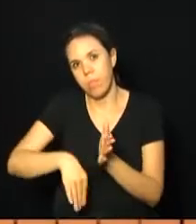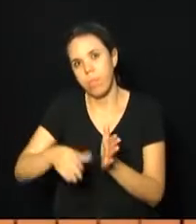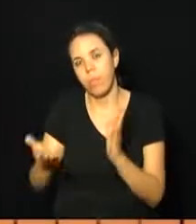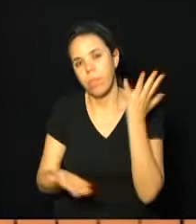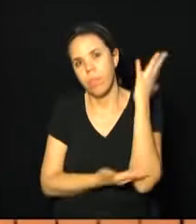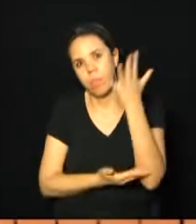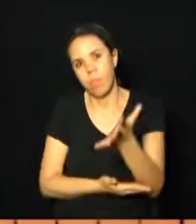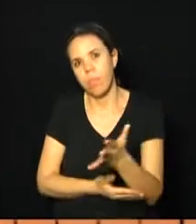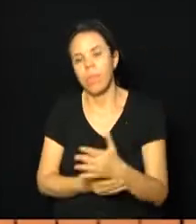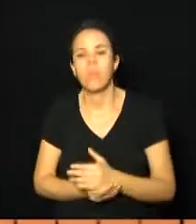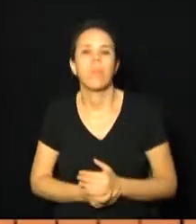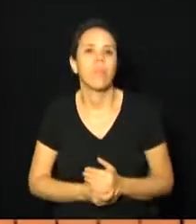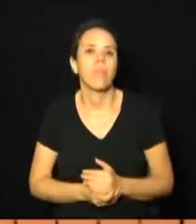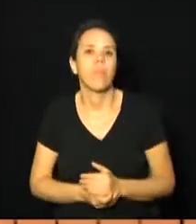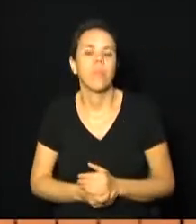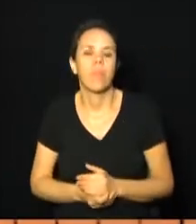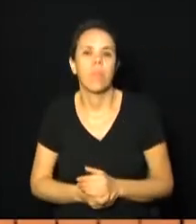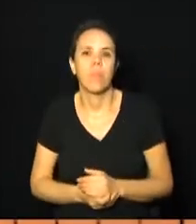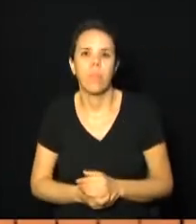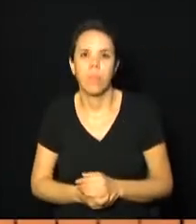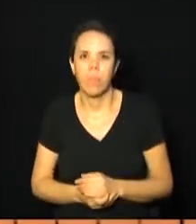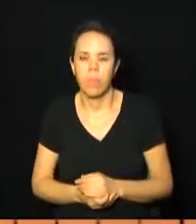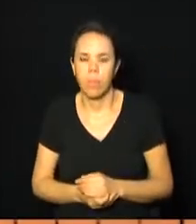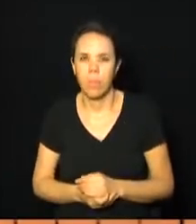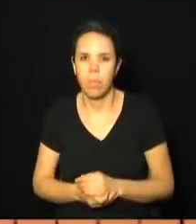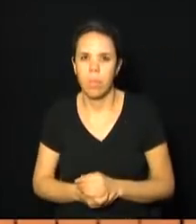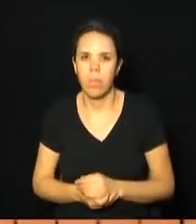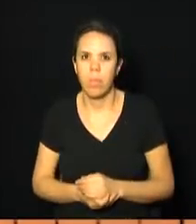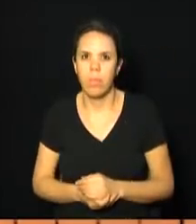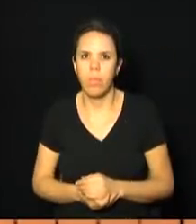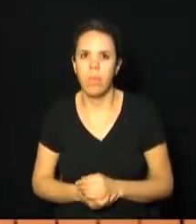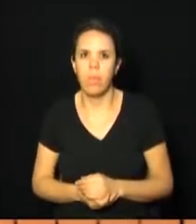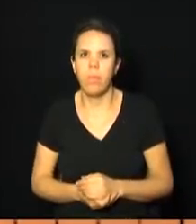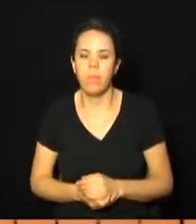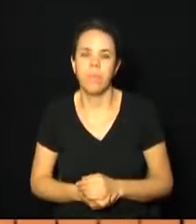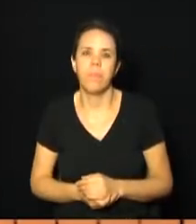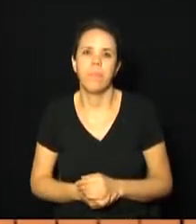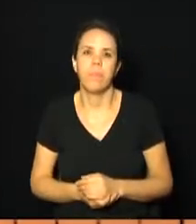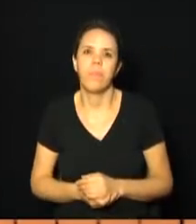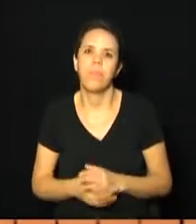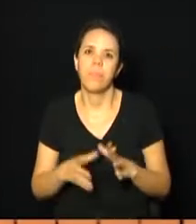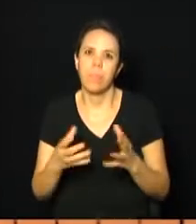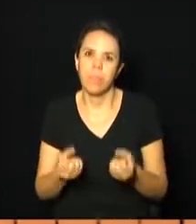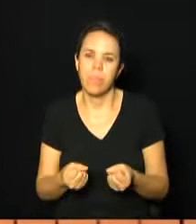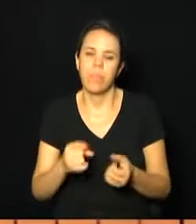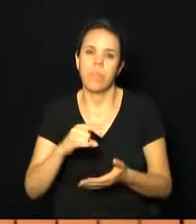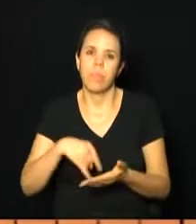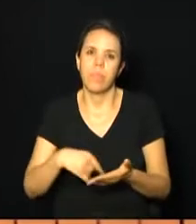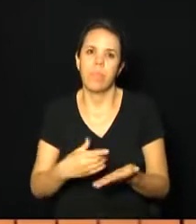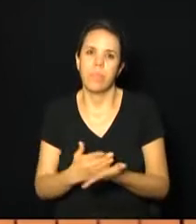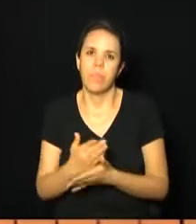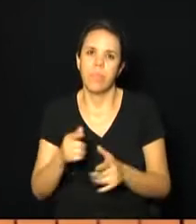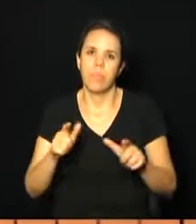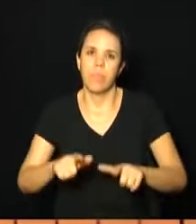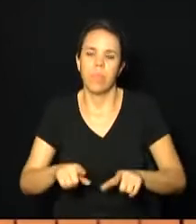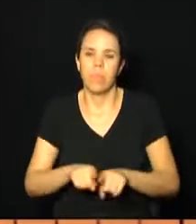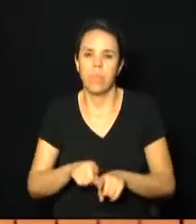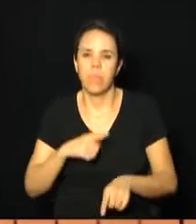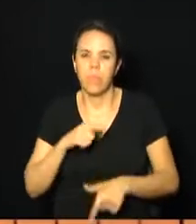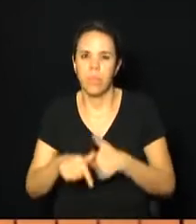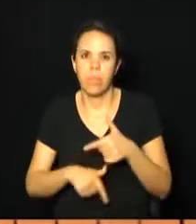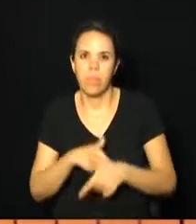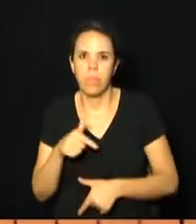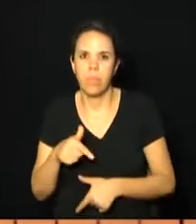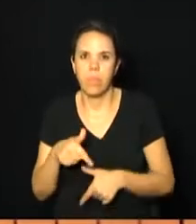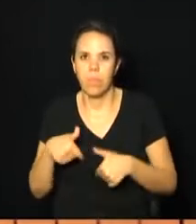eucaliptos. Por mais que seja homologados e tudo mais, a gente acaba tendo um trabalho